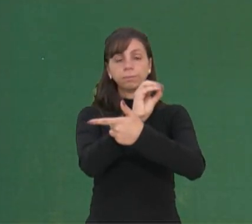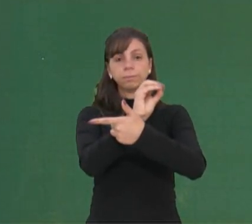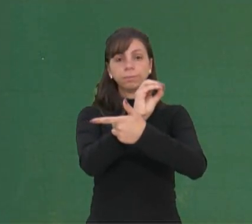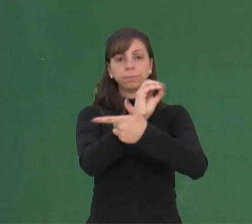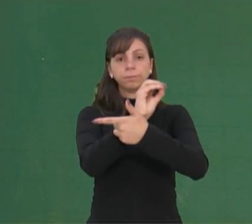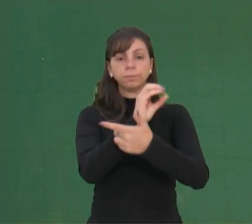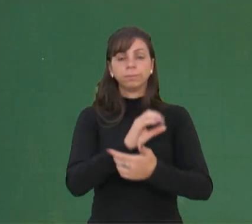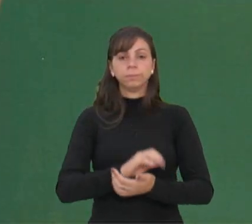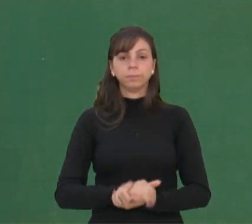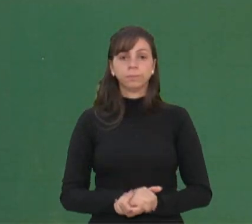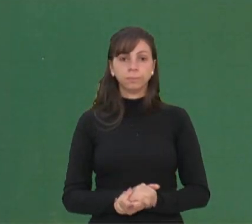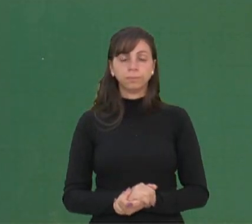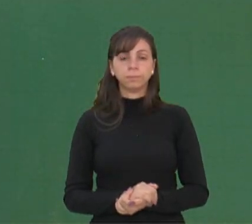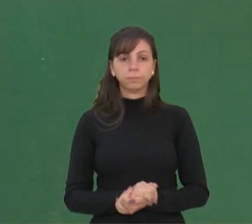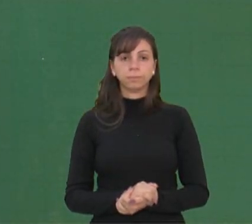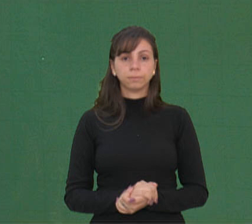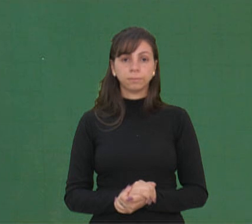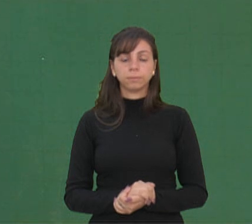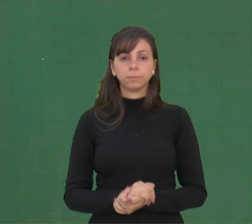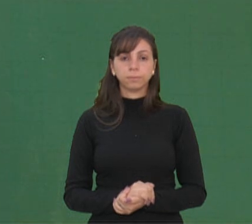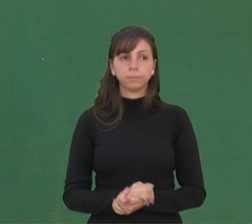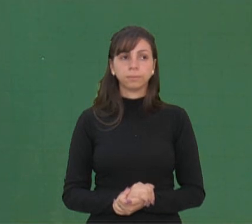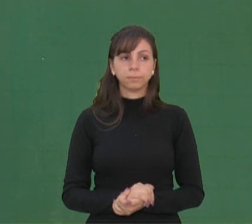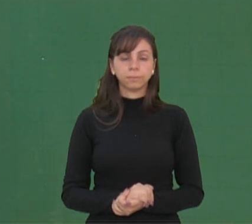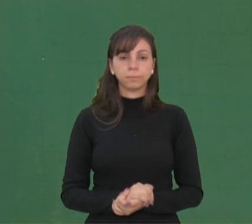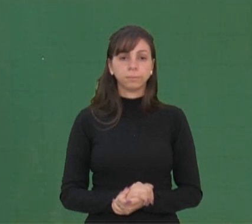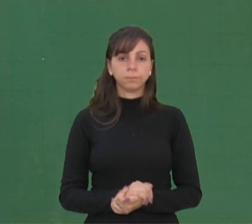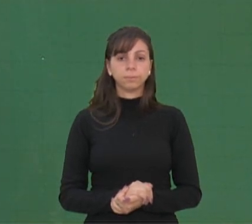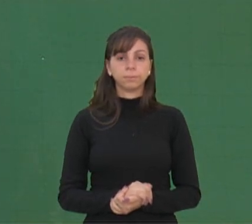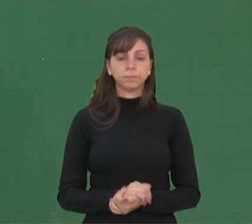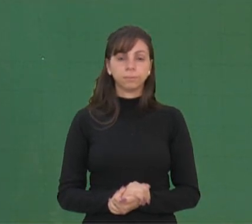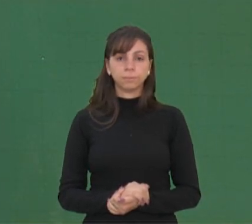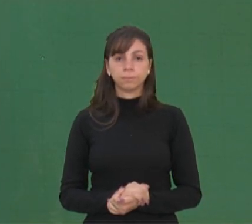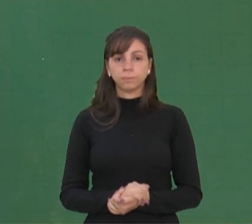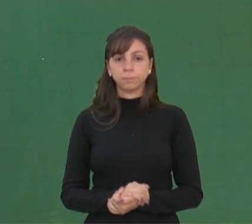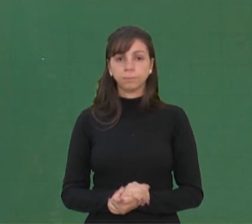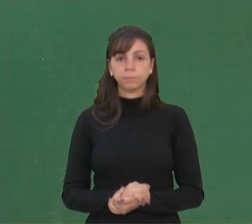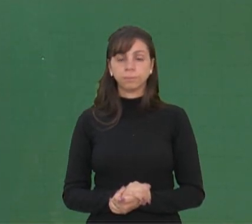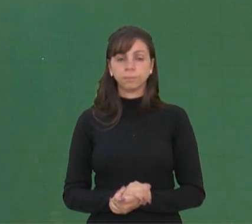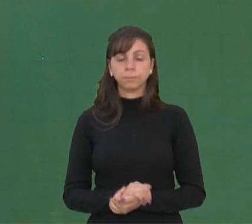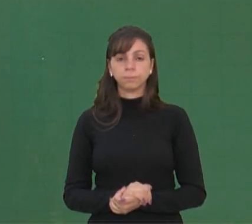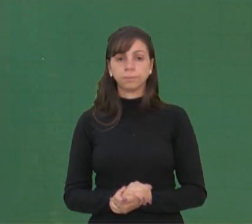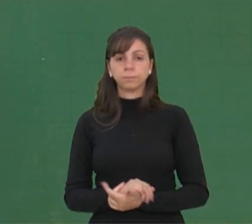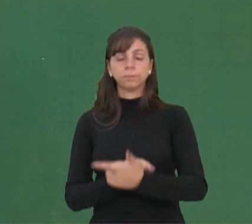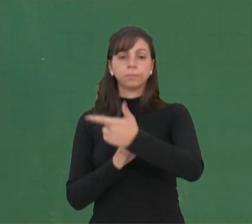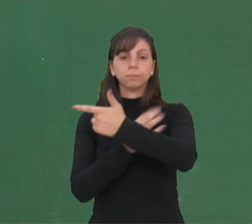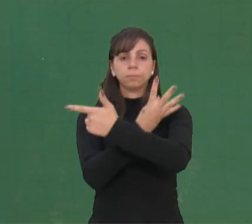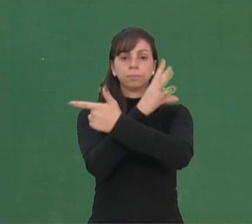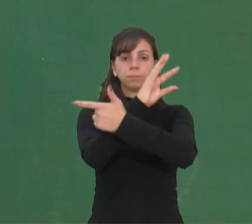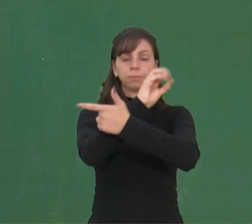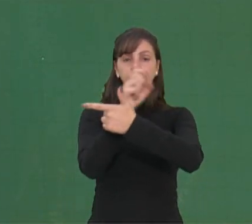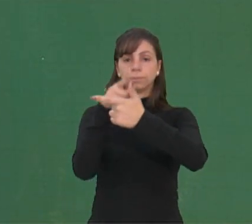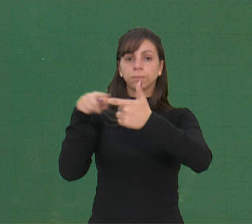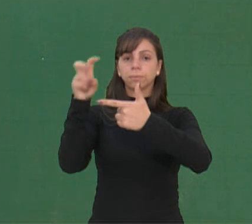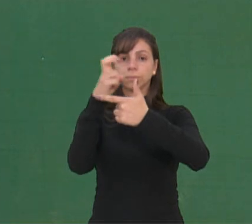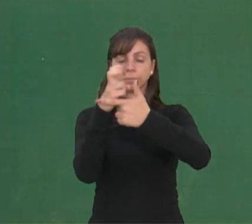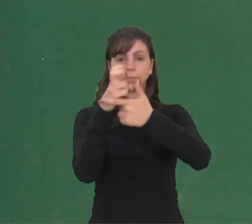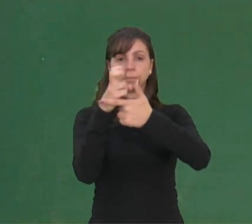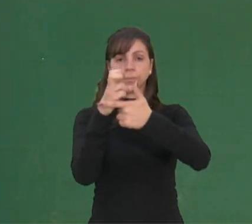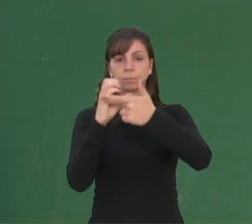40 décimos. Vou ocupar aqui a casa dos décimos depois da vírgula. 40 dividido por 5 é